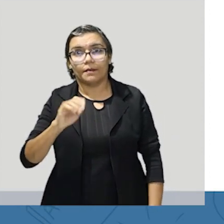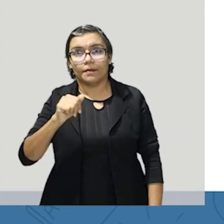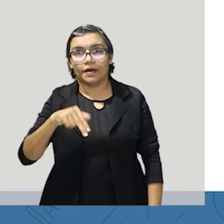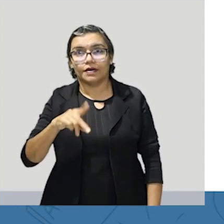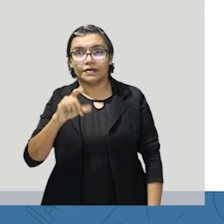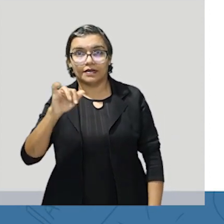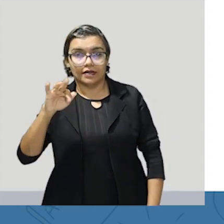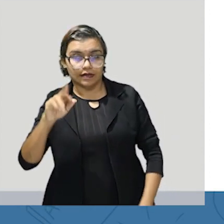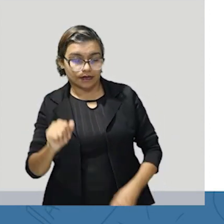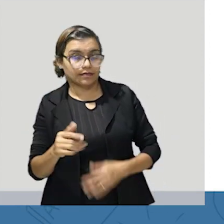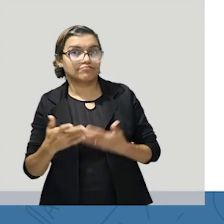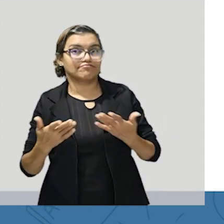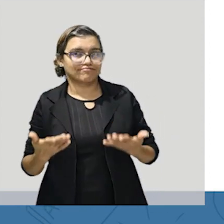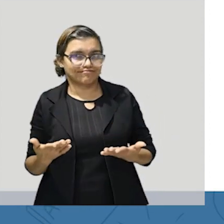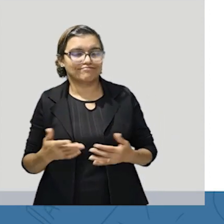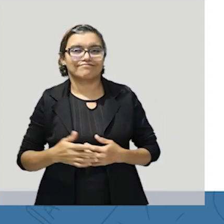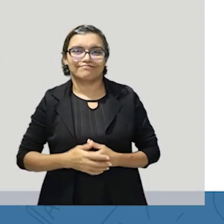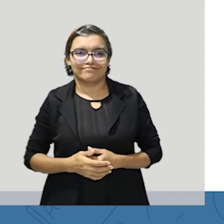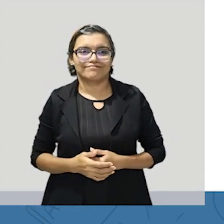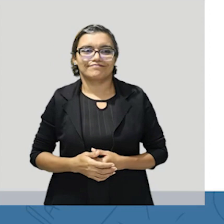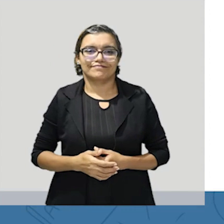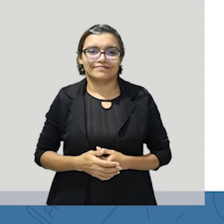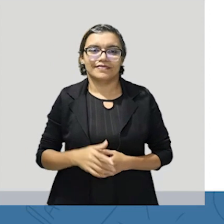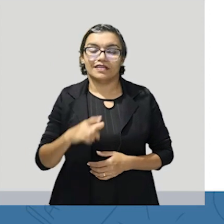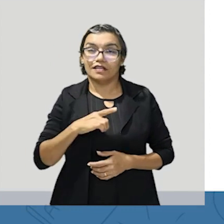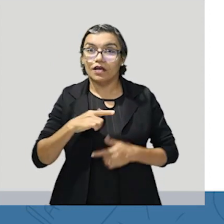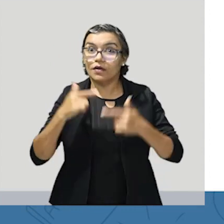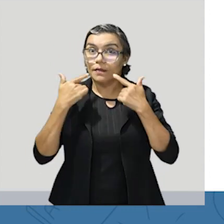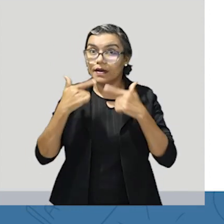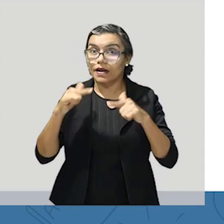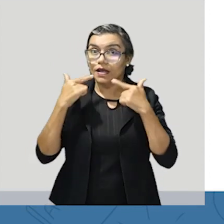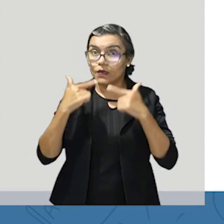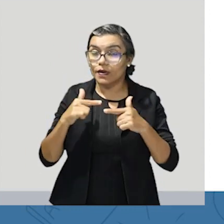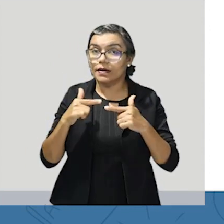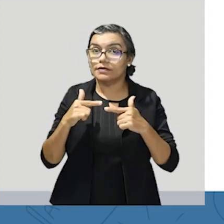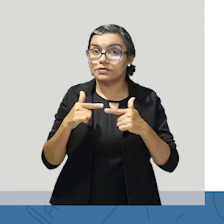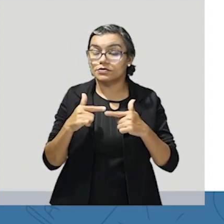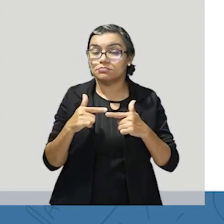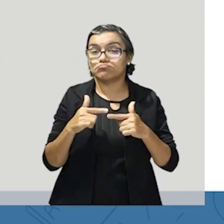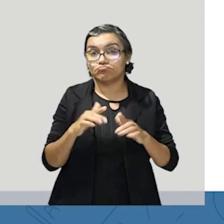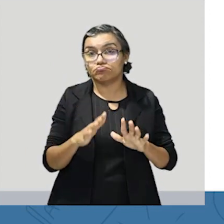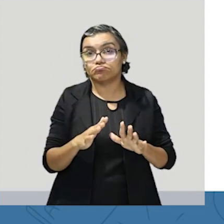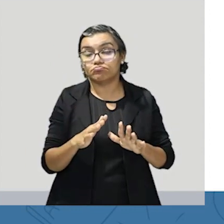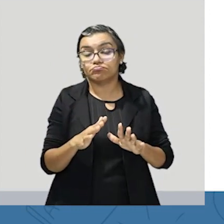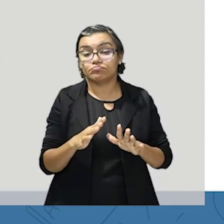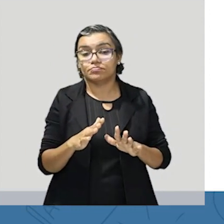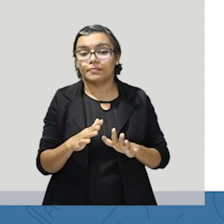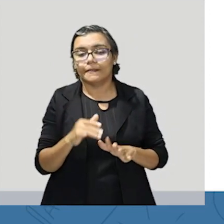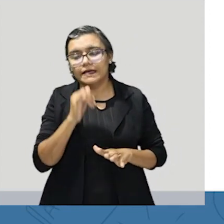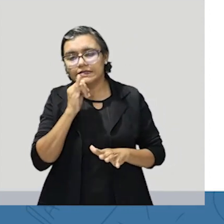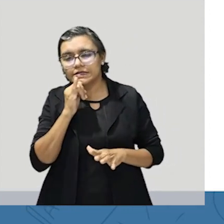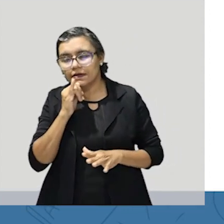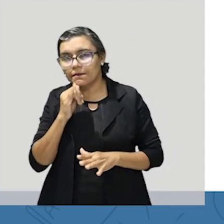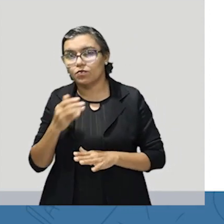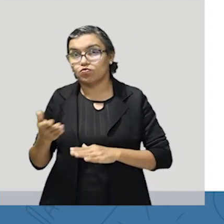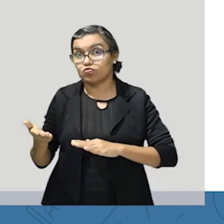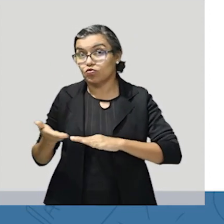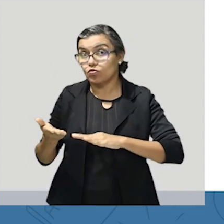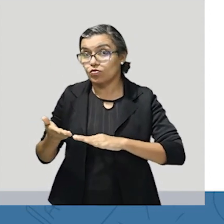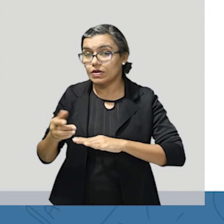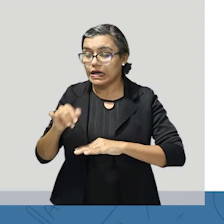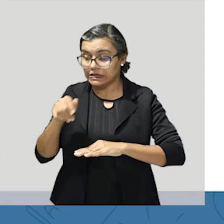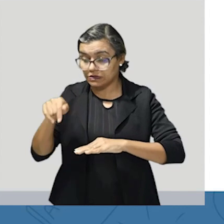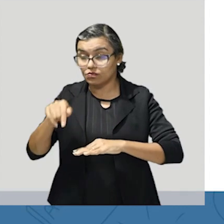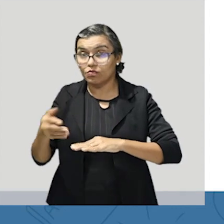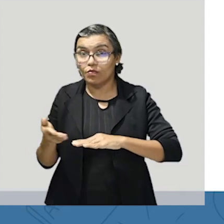linguagem um pouquinho mais despojada para sarna né que é da linguagem coloquial você sabe que no modernismo houve aquele Crash aquela ruptura